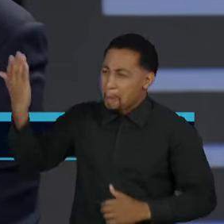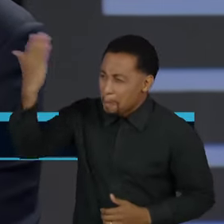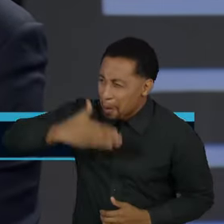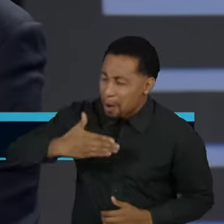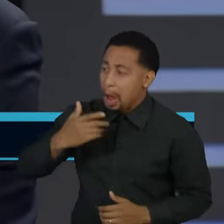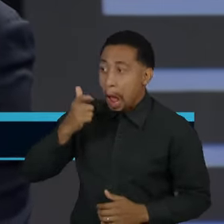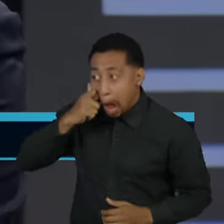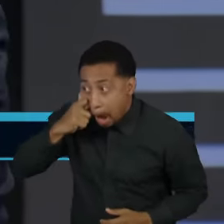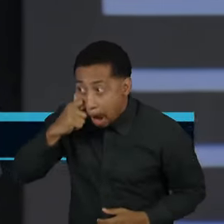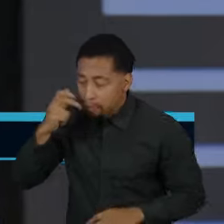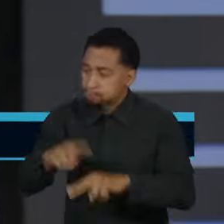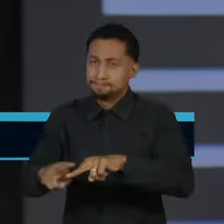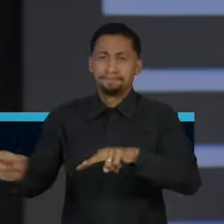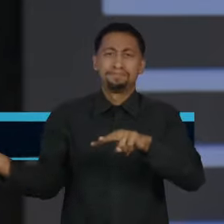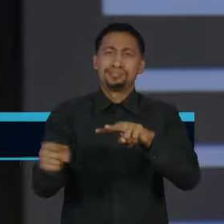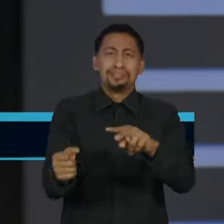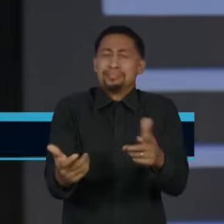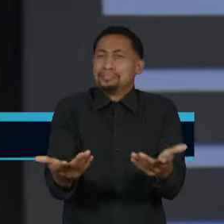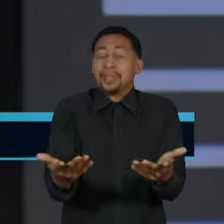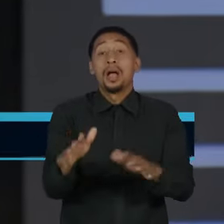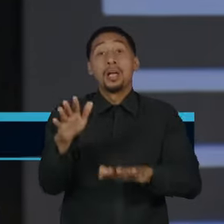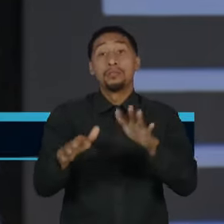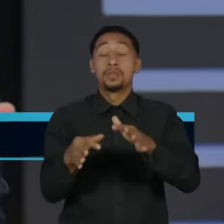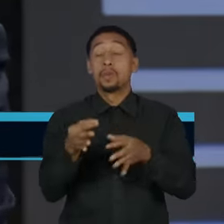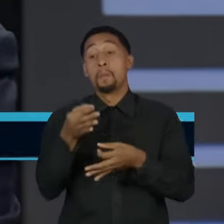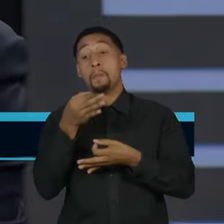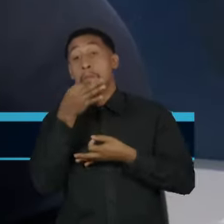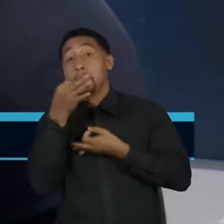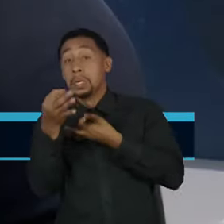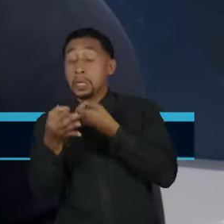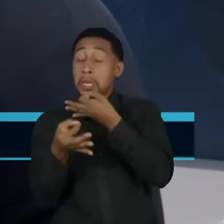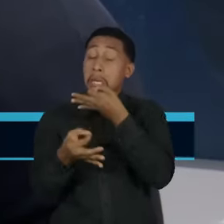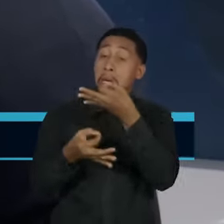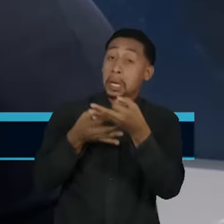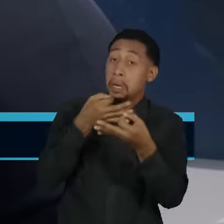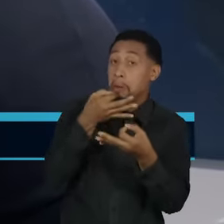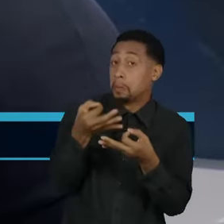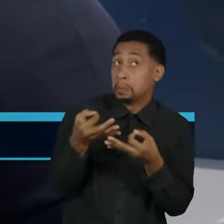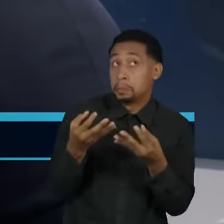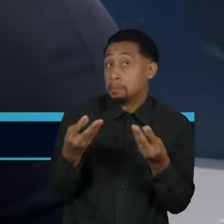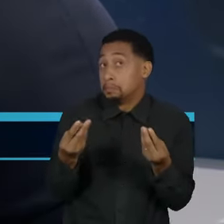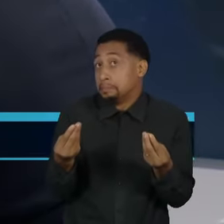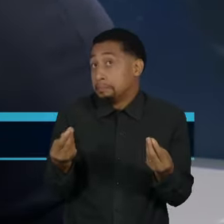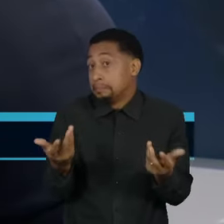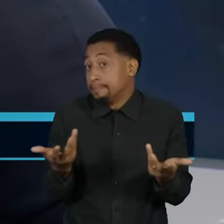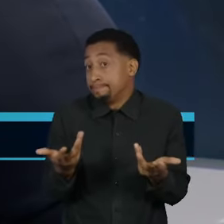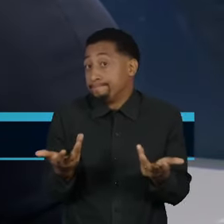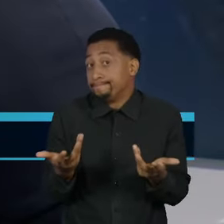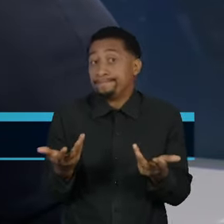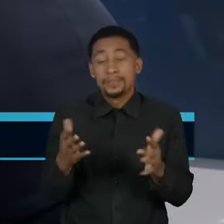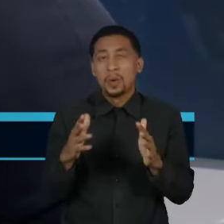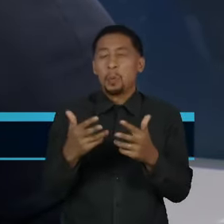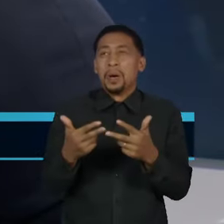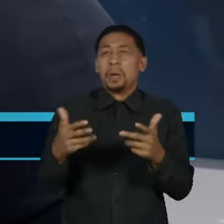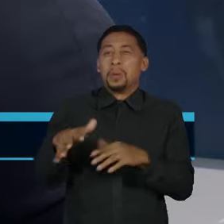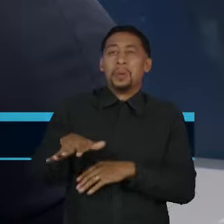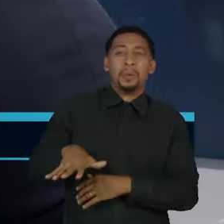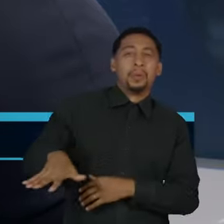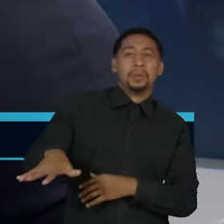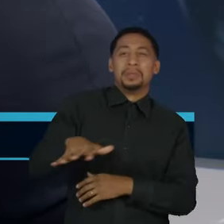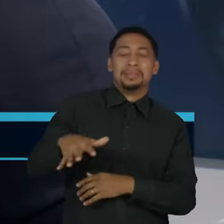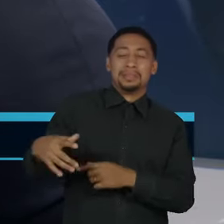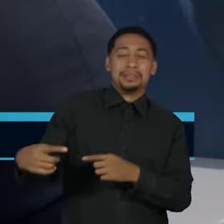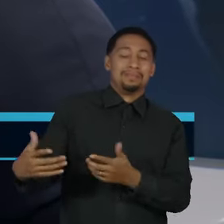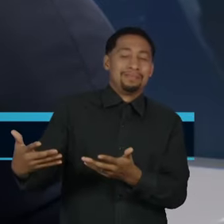que ele pode acontecer é questões de delito de opinião, alguma questão mais relativa à sua conduta